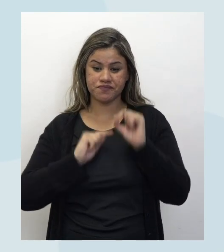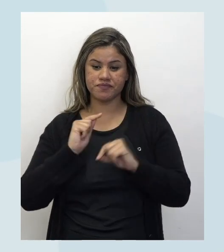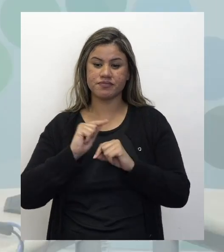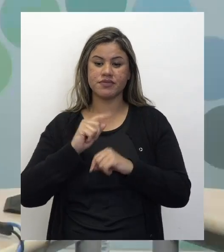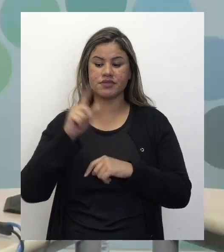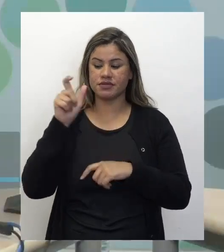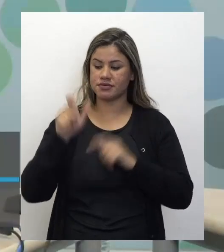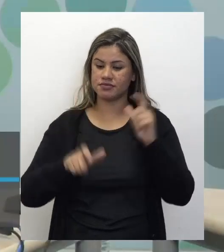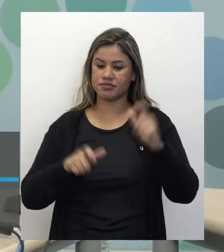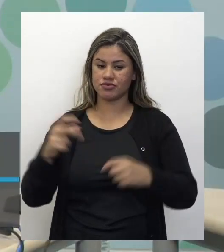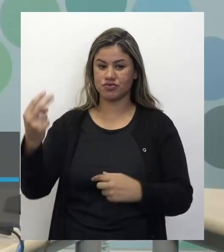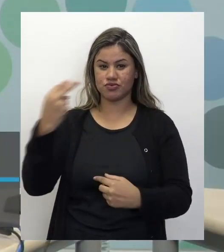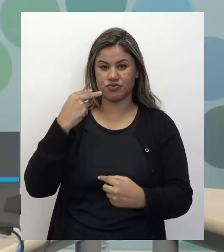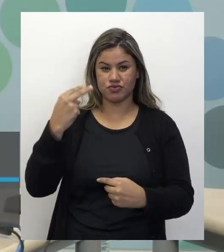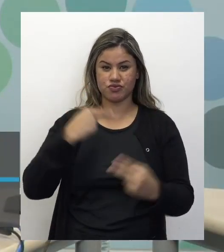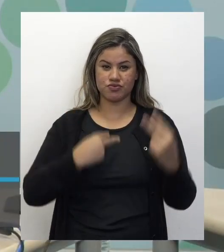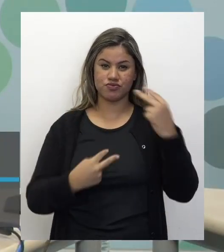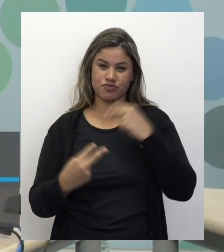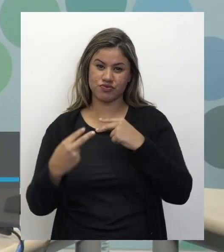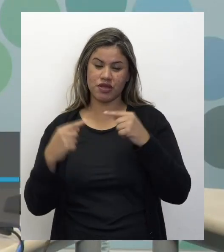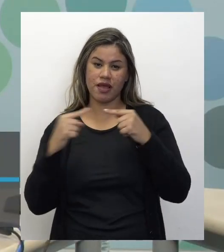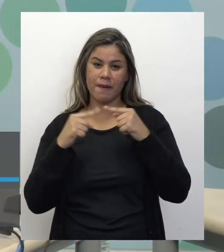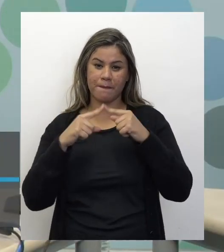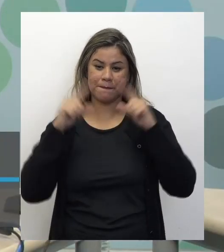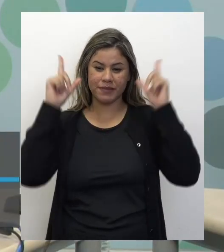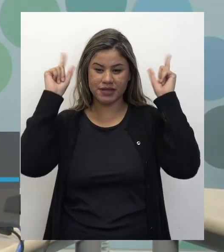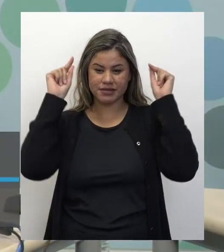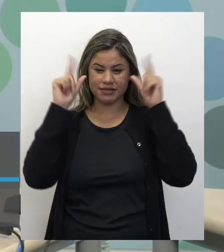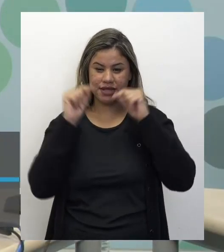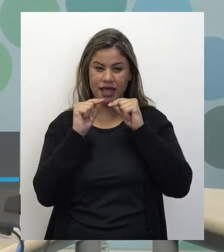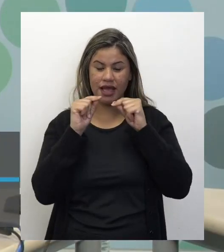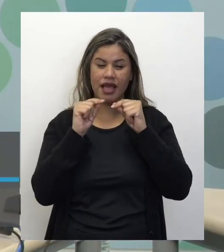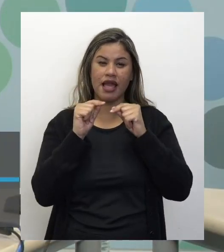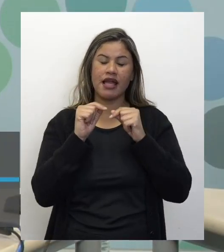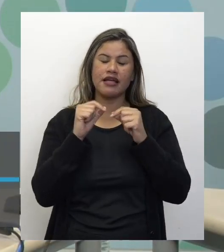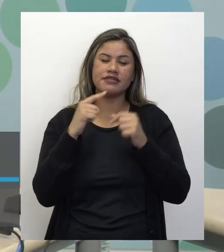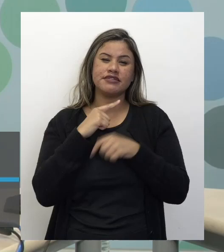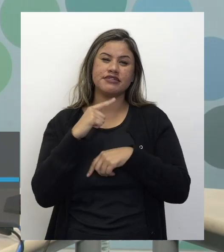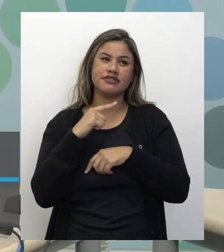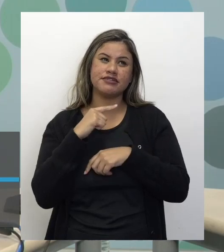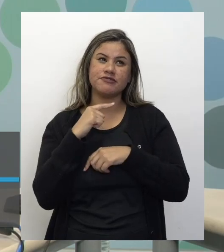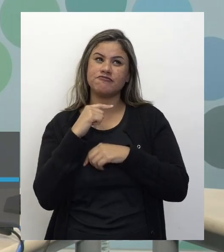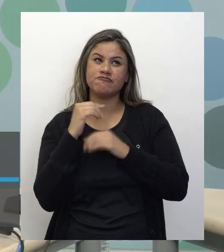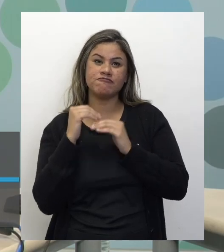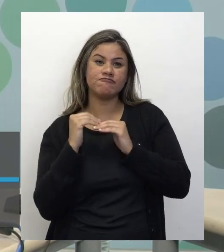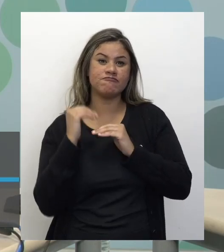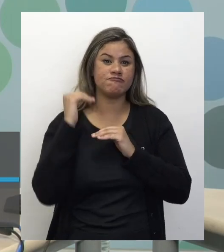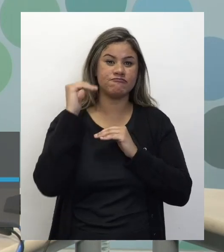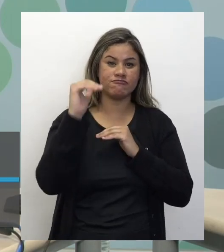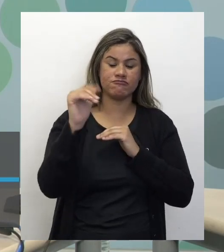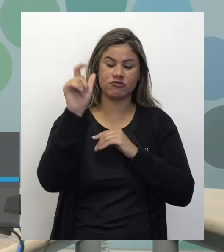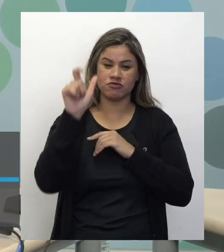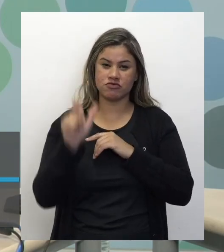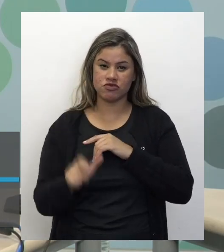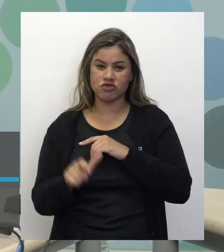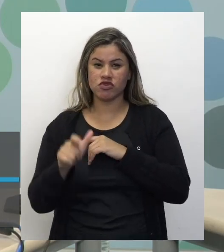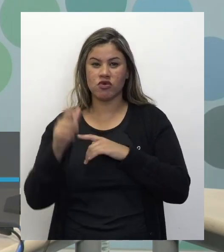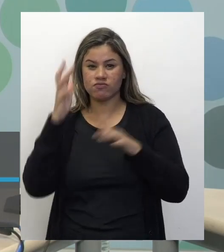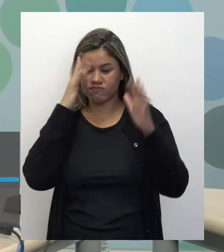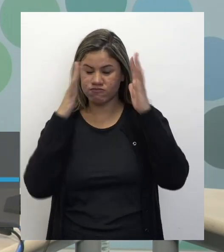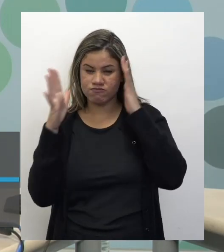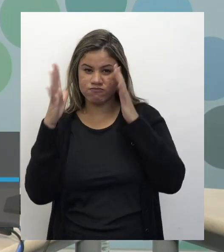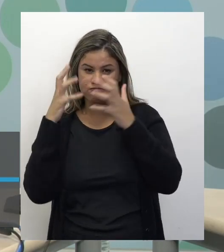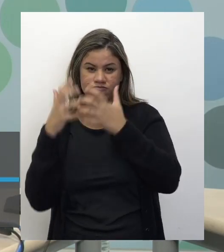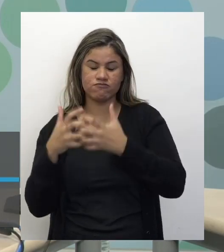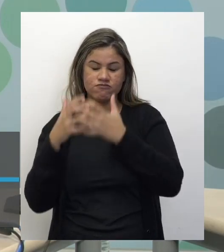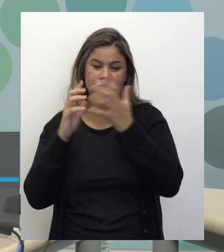o indivíduo era enxergado na Grécia Antiga, essa valorização, né, do indivíduo, da razão, da racionalidade,